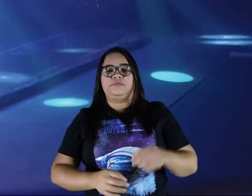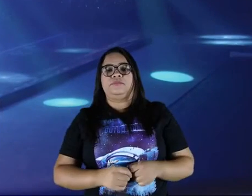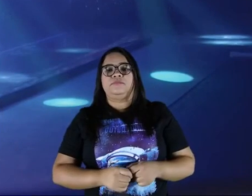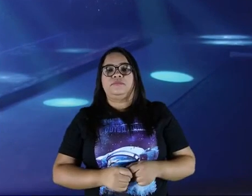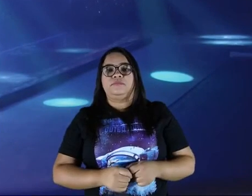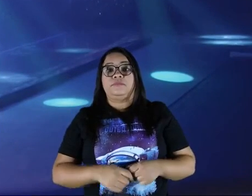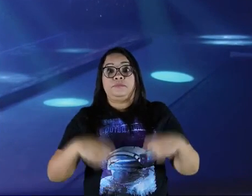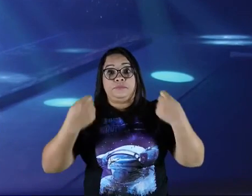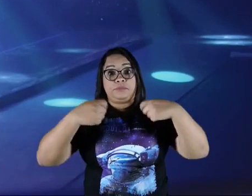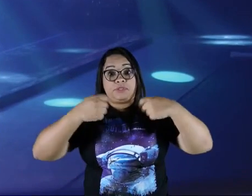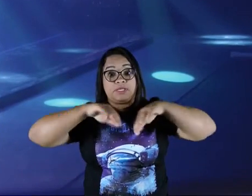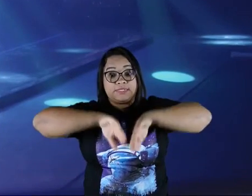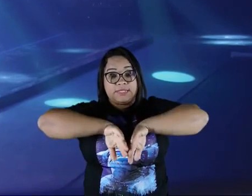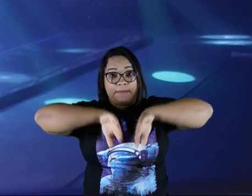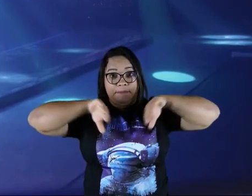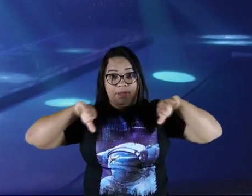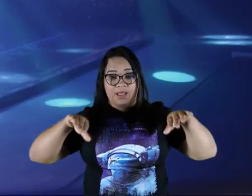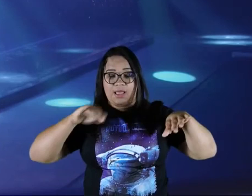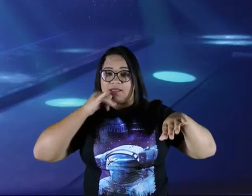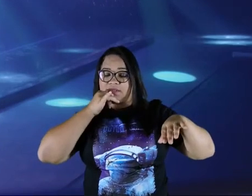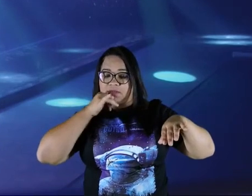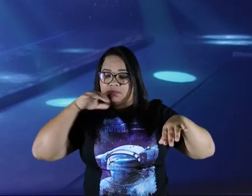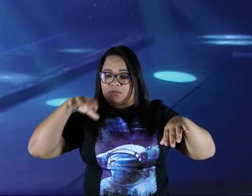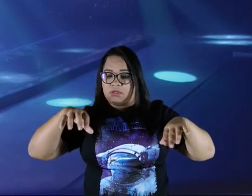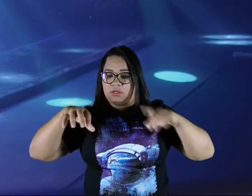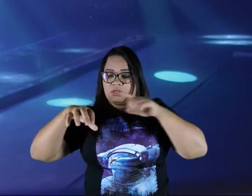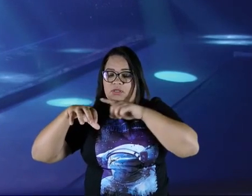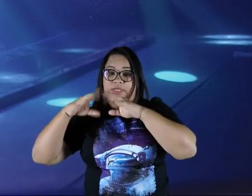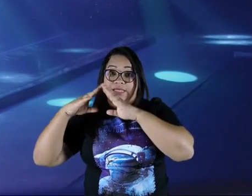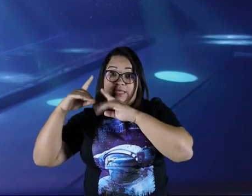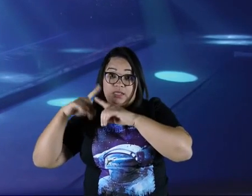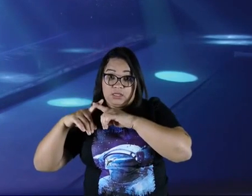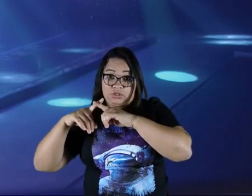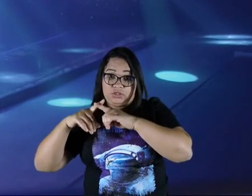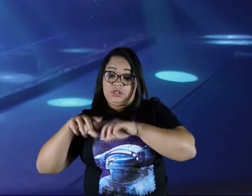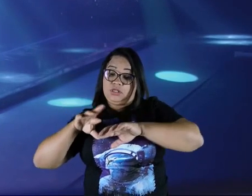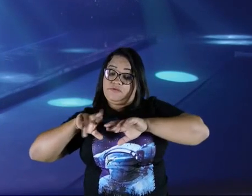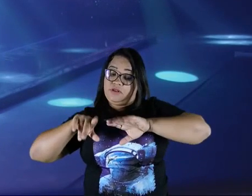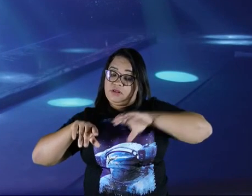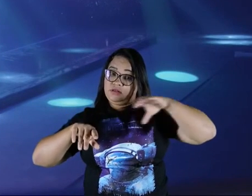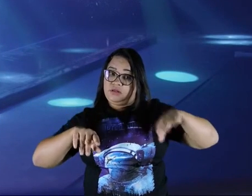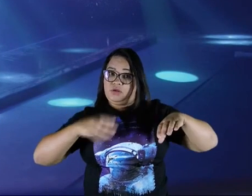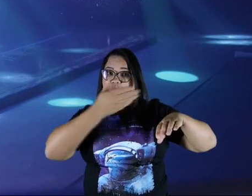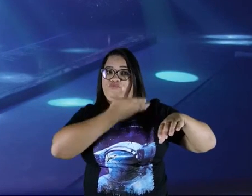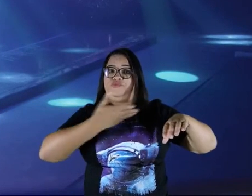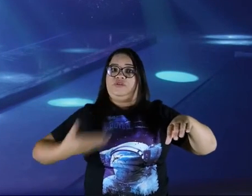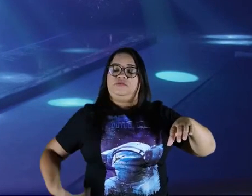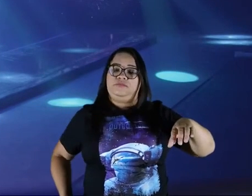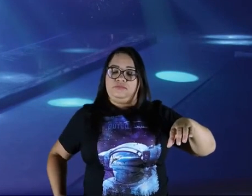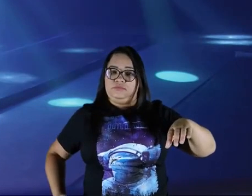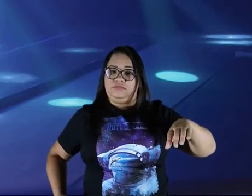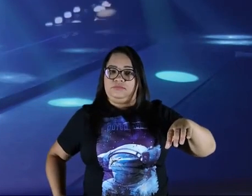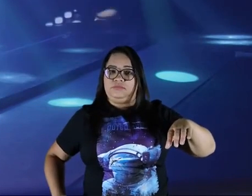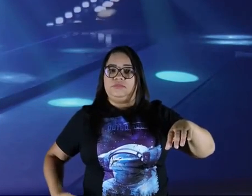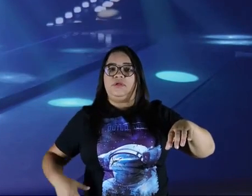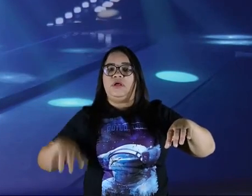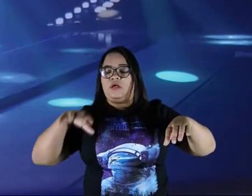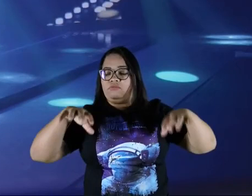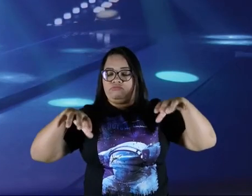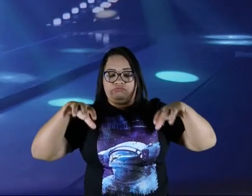da separação entre a Igreja e o Estado, um princípio fundamental, e é isso que leva cada